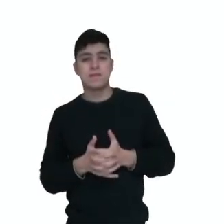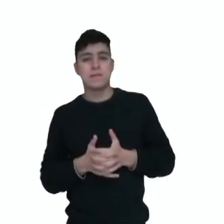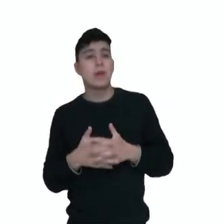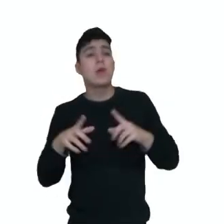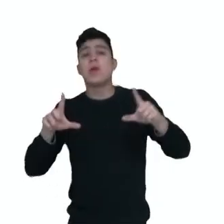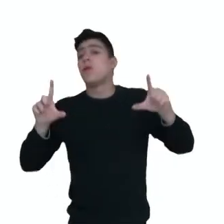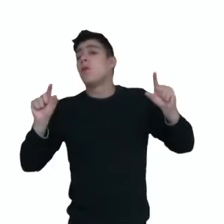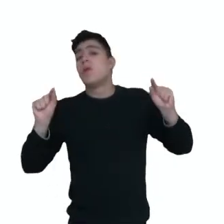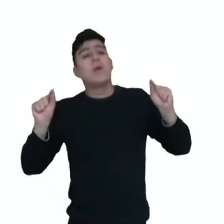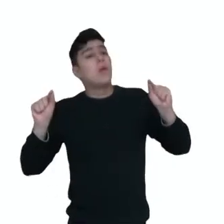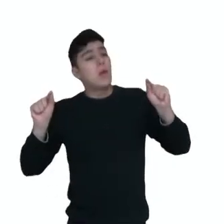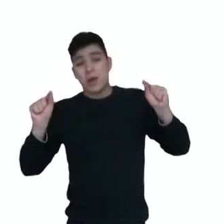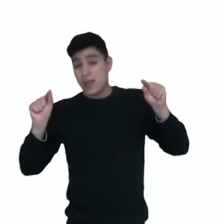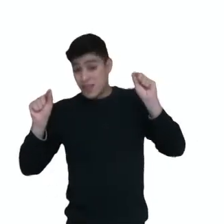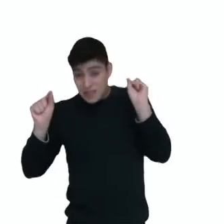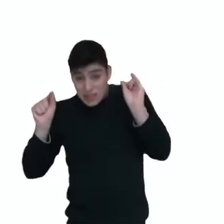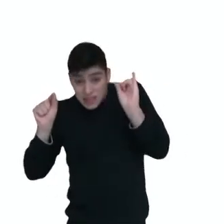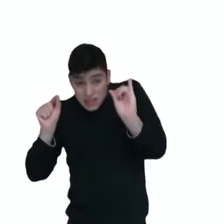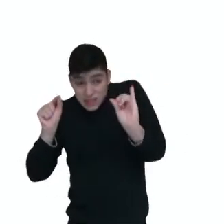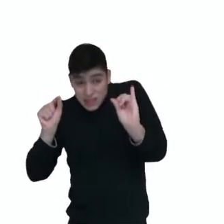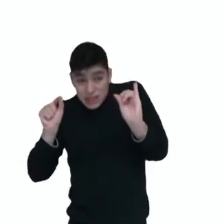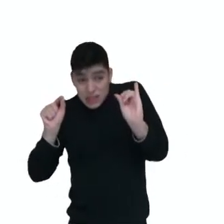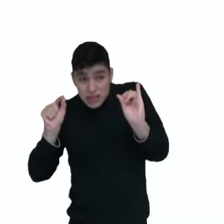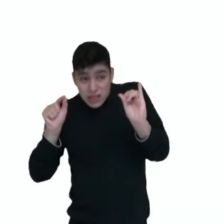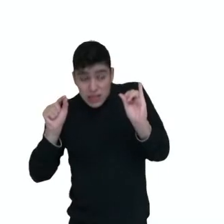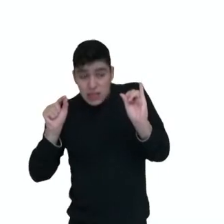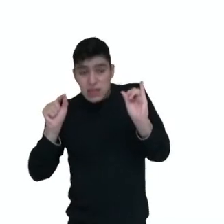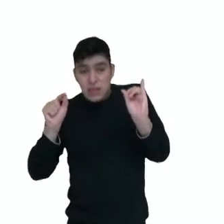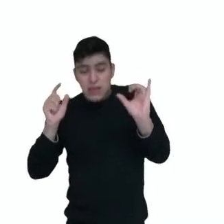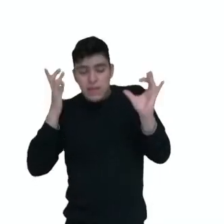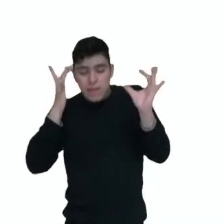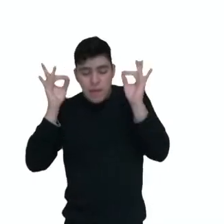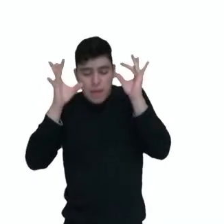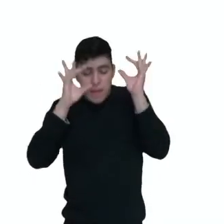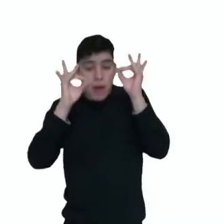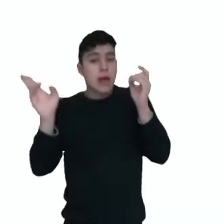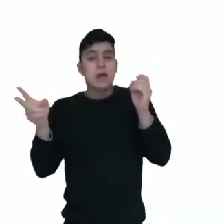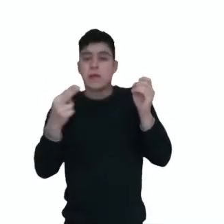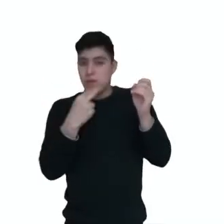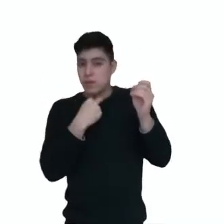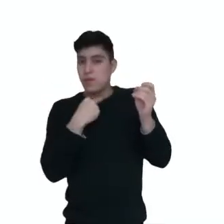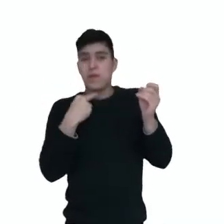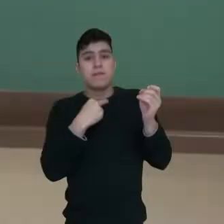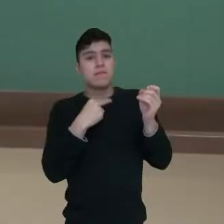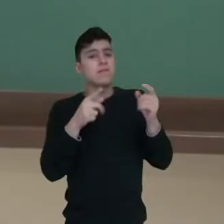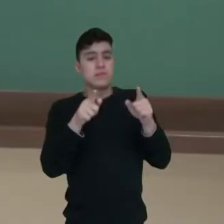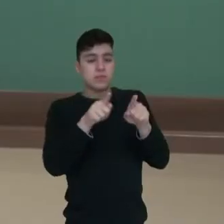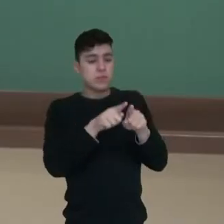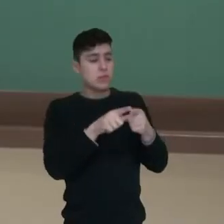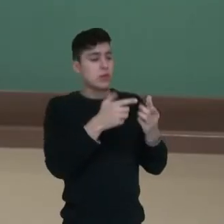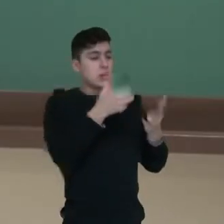se tocá-las, cometerão uma falta. Então, eu não posso tocar nela nem para arrumar, porque